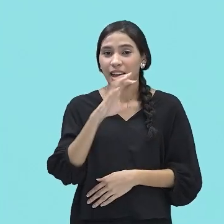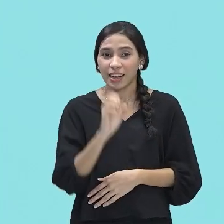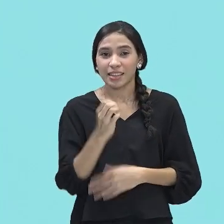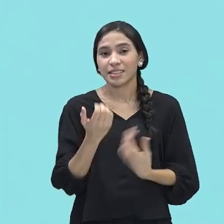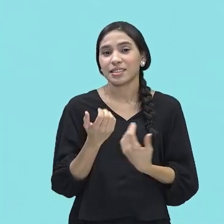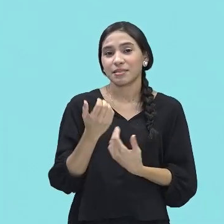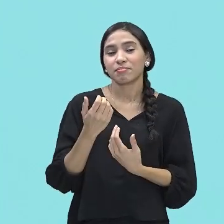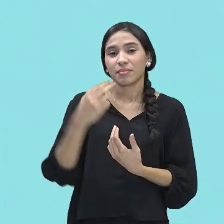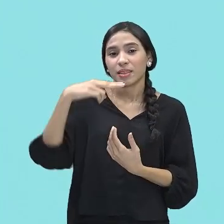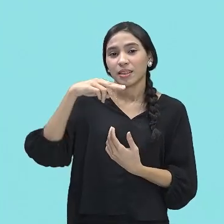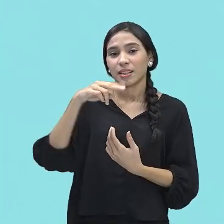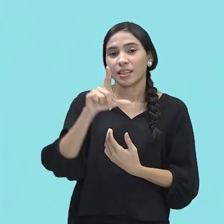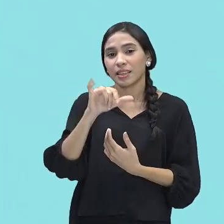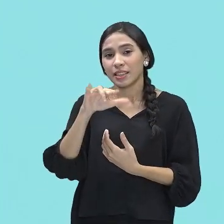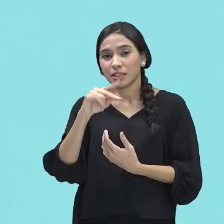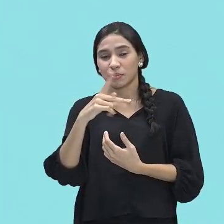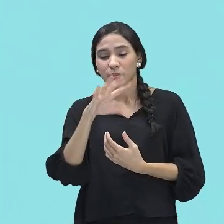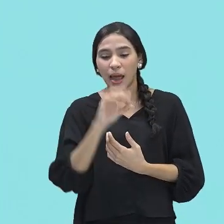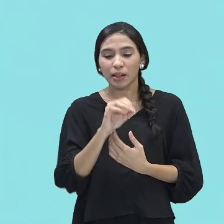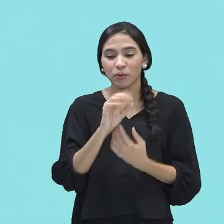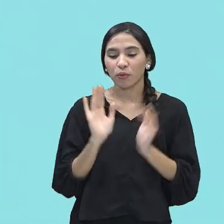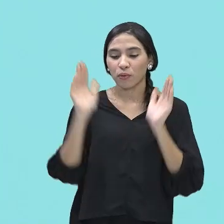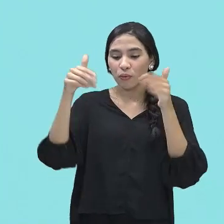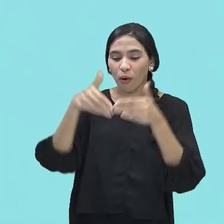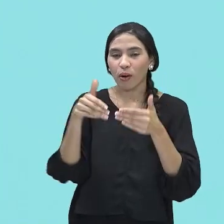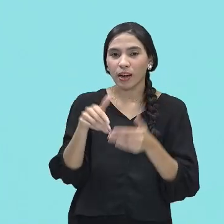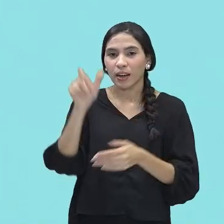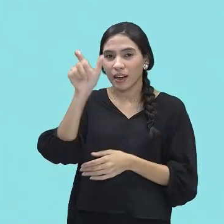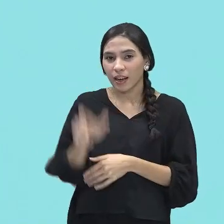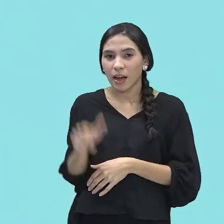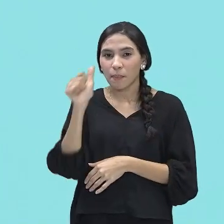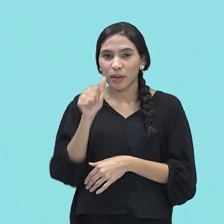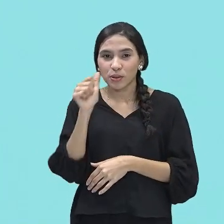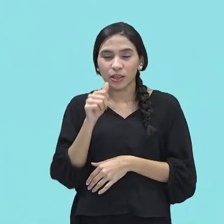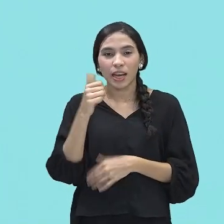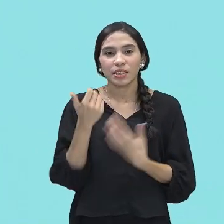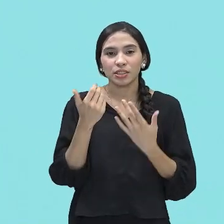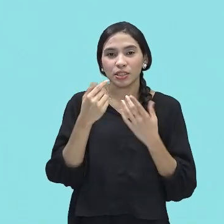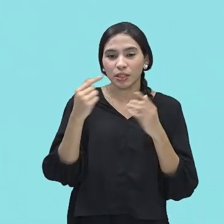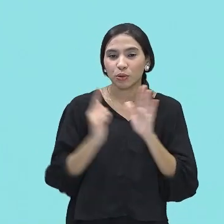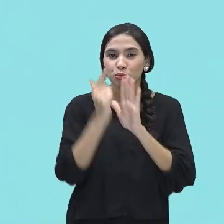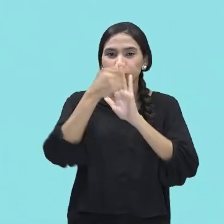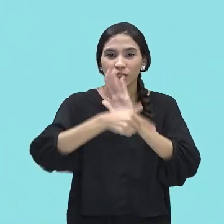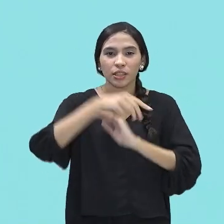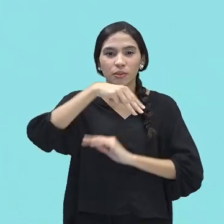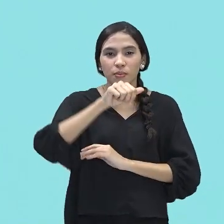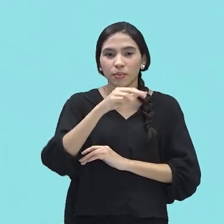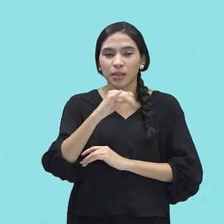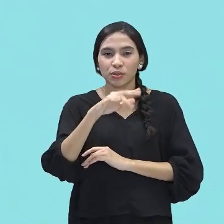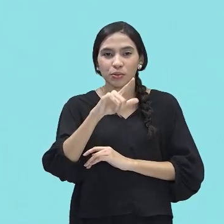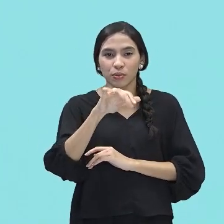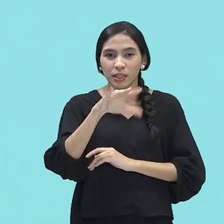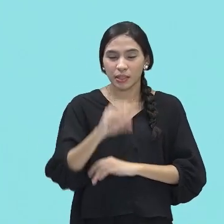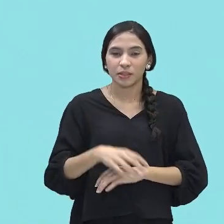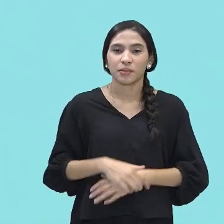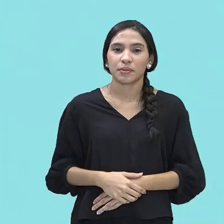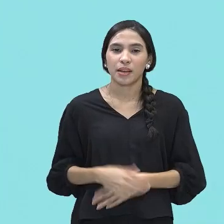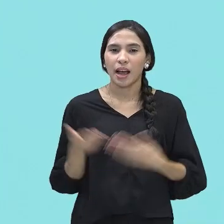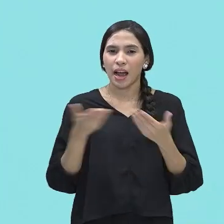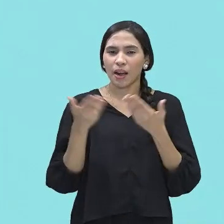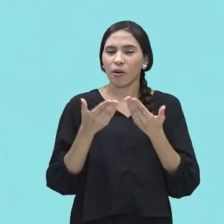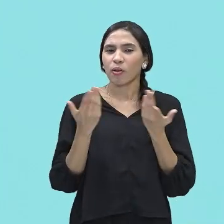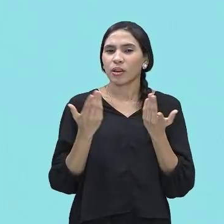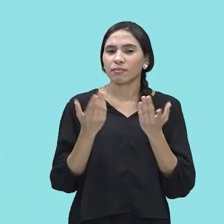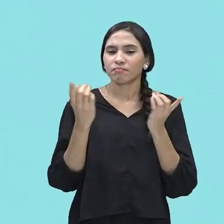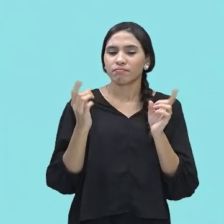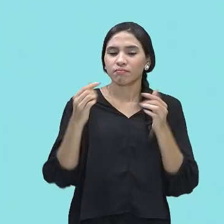narrador masculino, certo? Vamos lá verificar agora o que tem de parecido entre